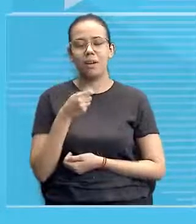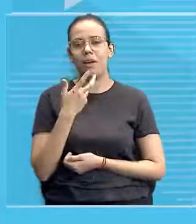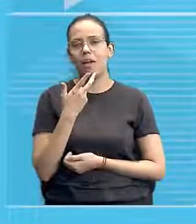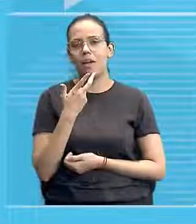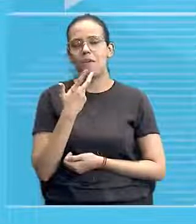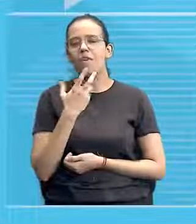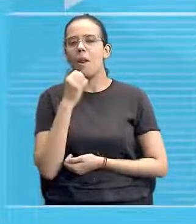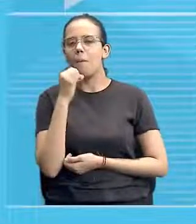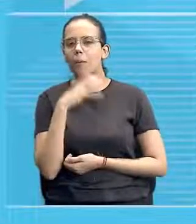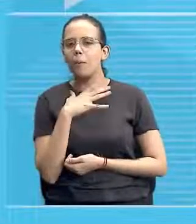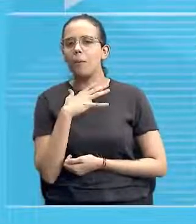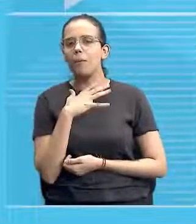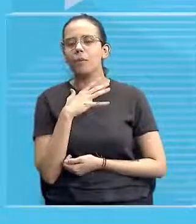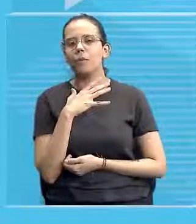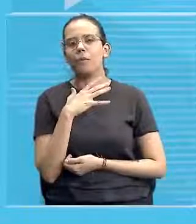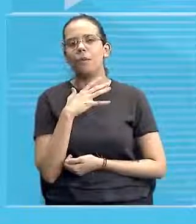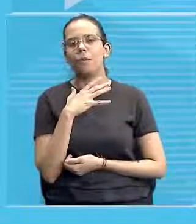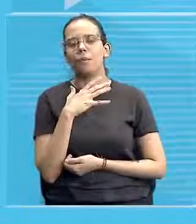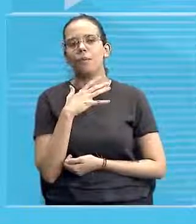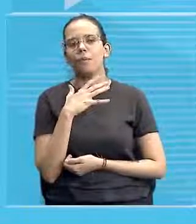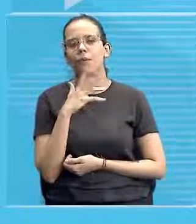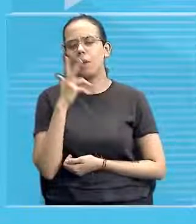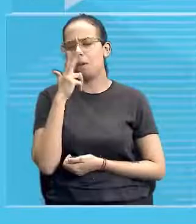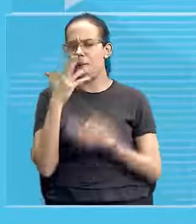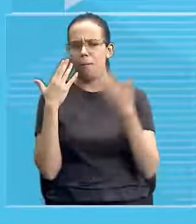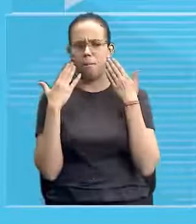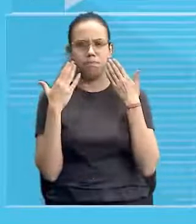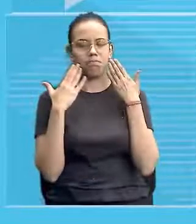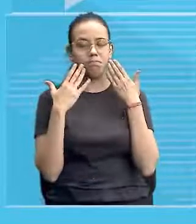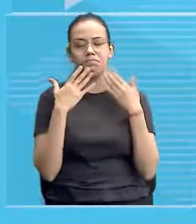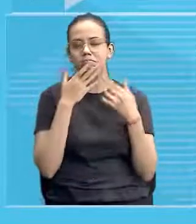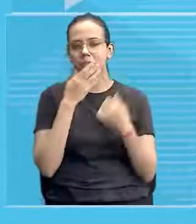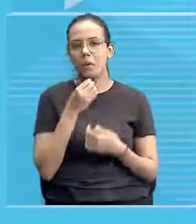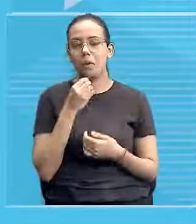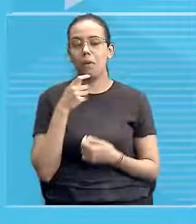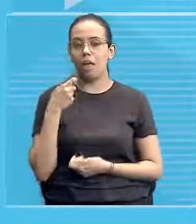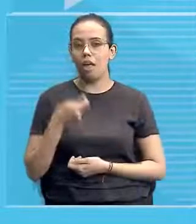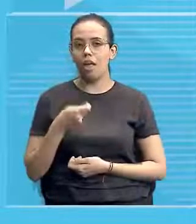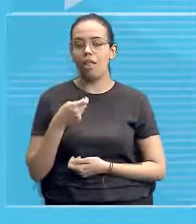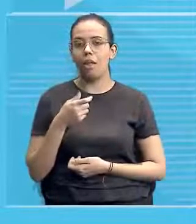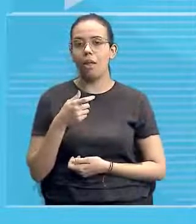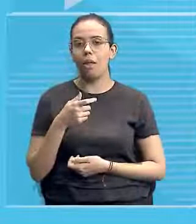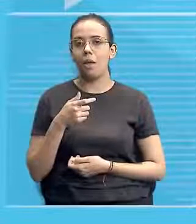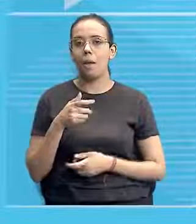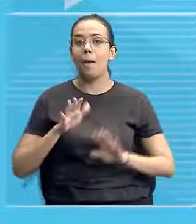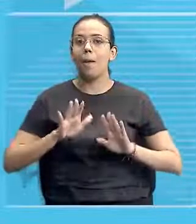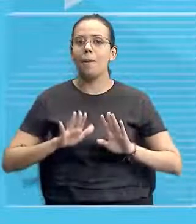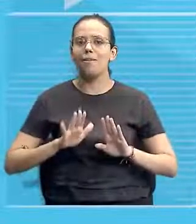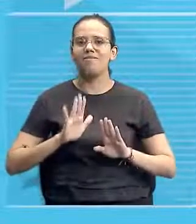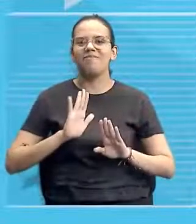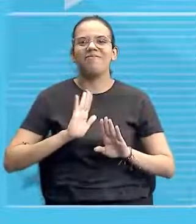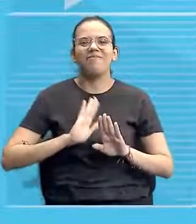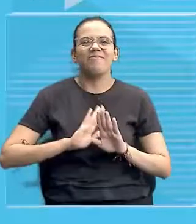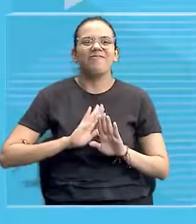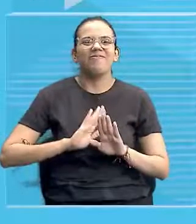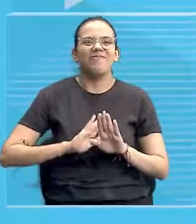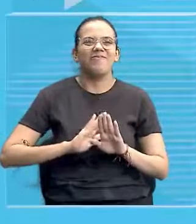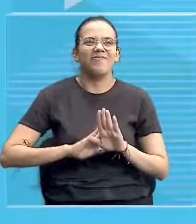falando grosso, todo machão, e que na calada da